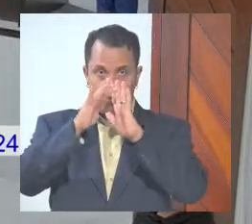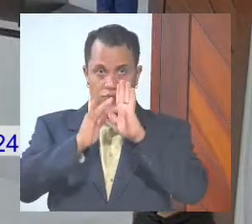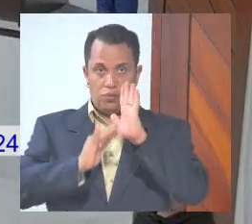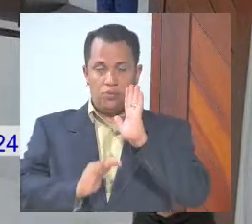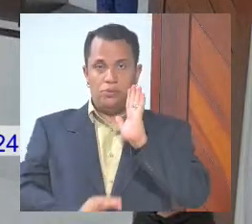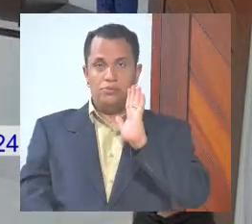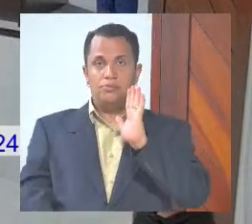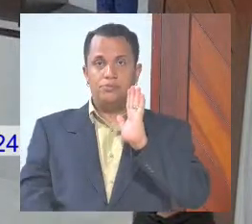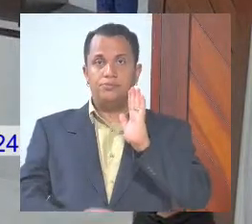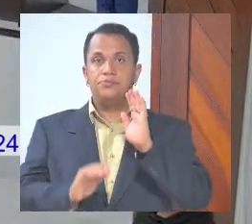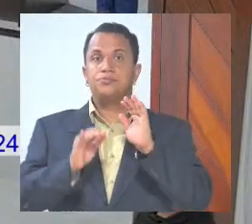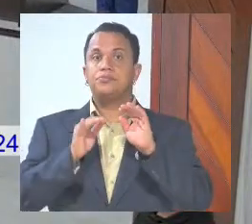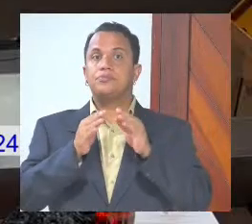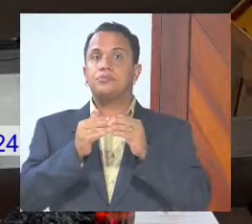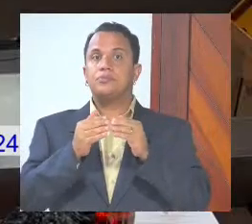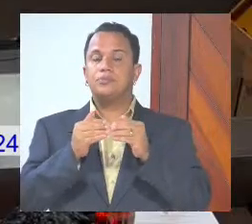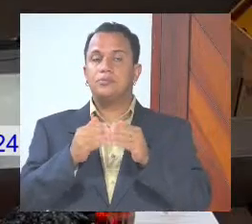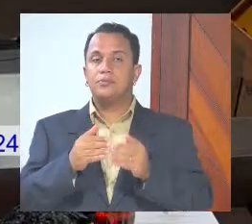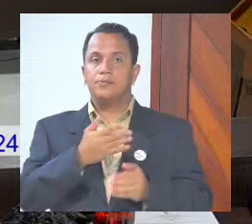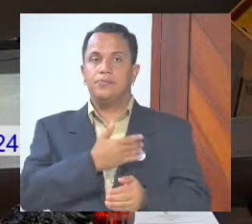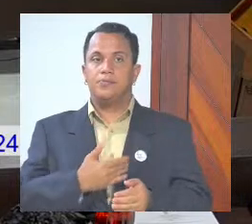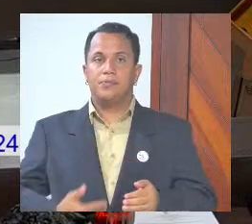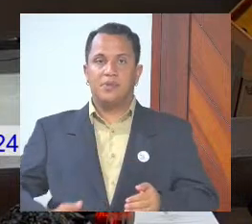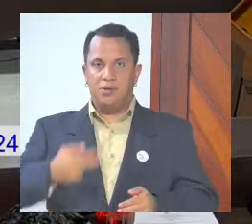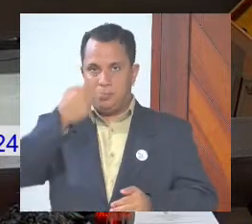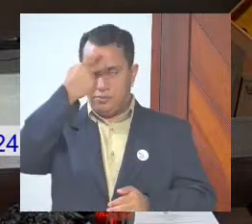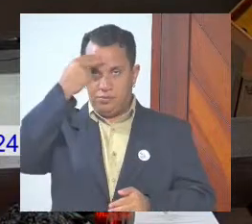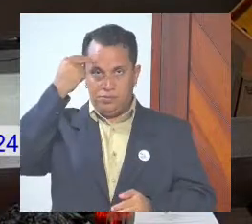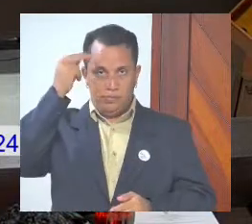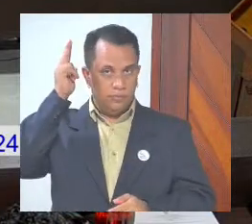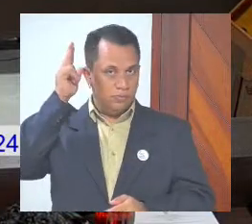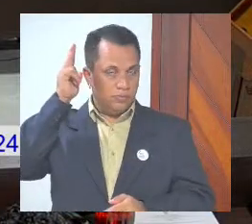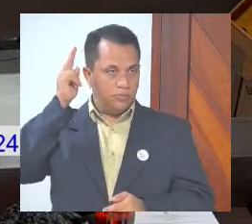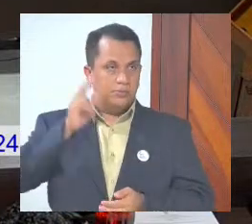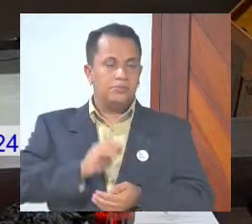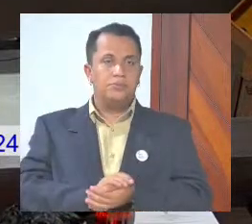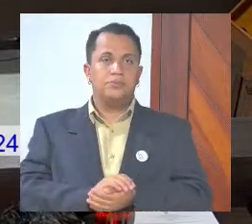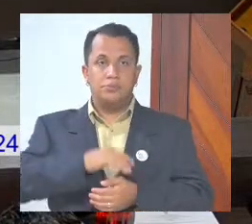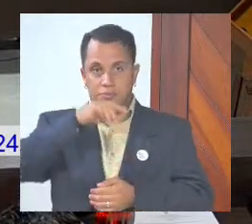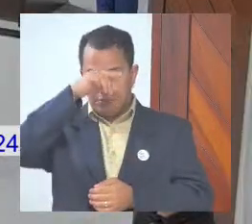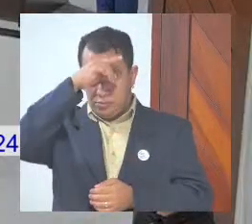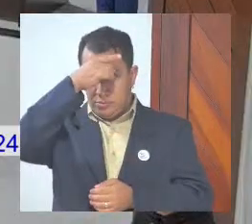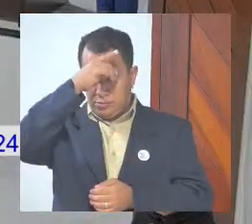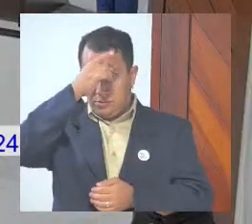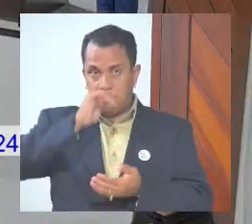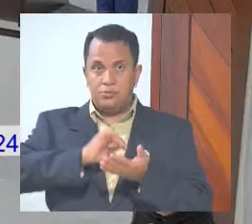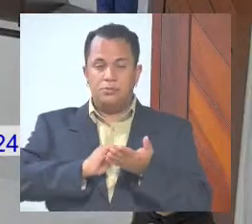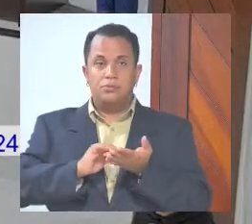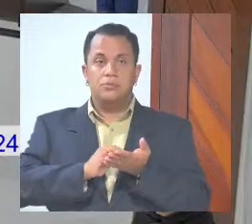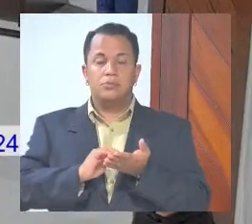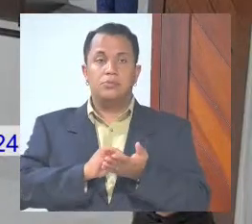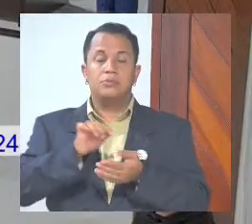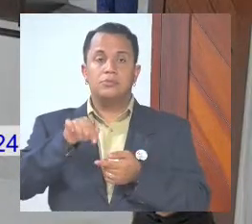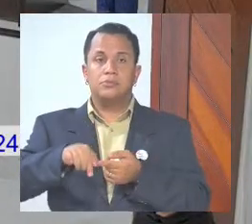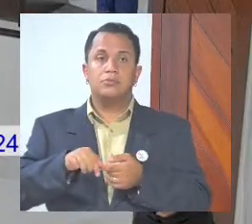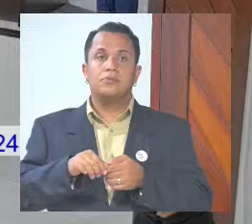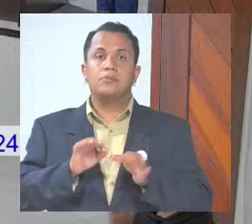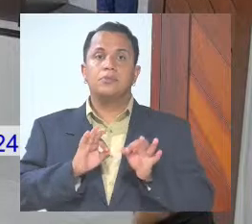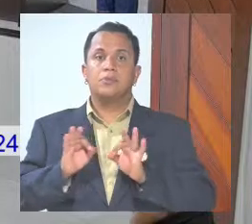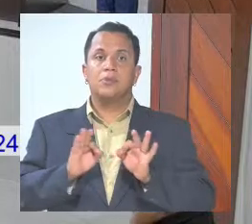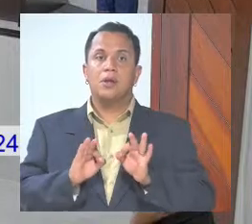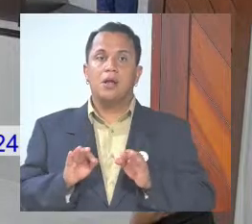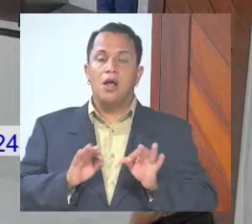regimentais, indico ao excelentíssimo prefeito municipal João Luciano a criação de uma Secretaria Municipal de